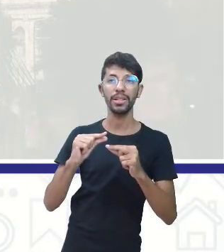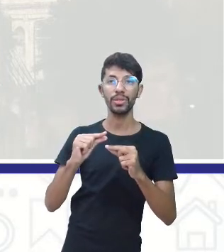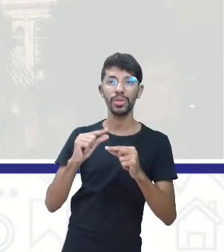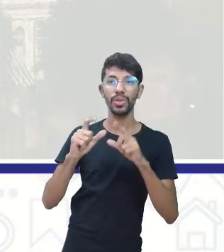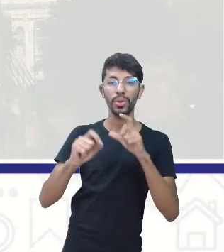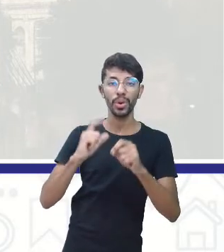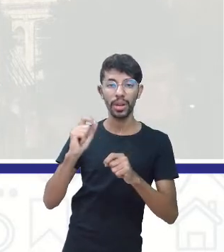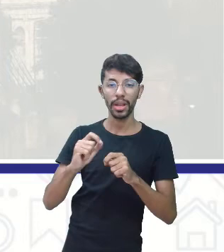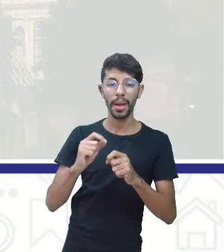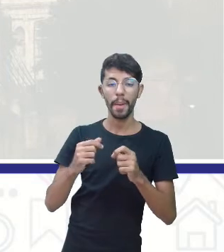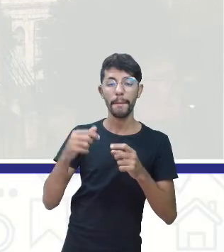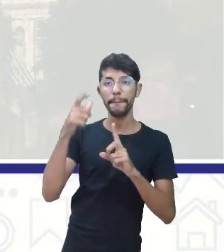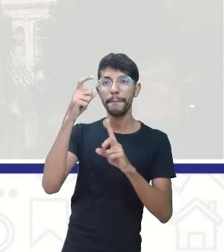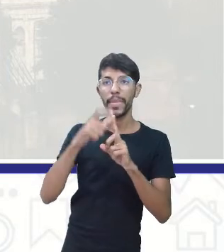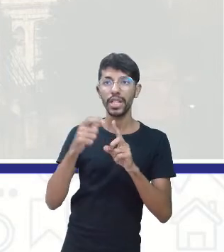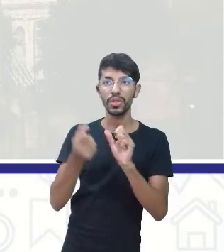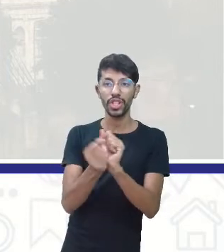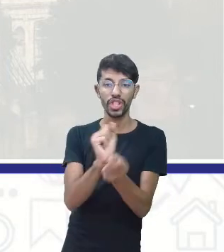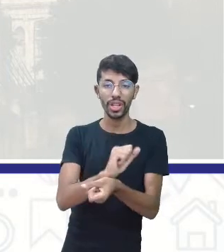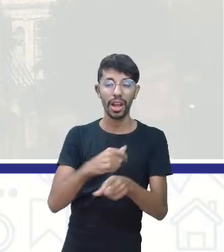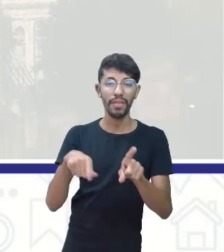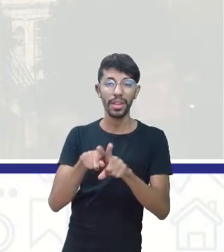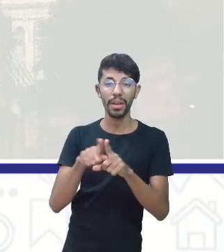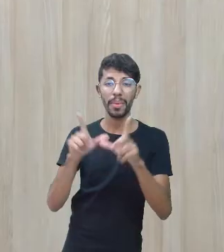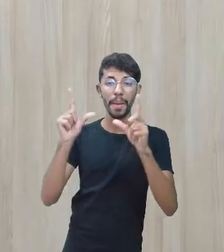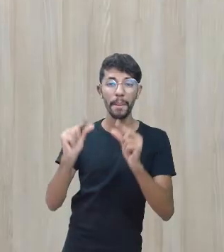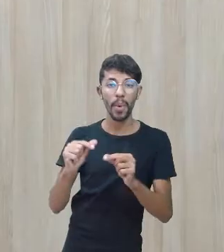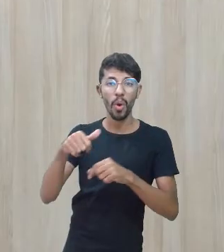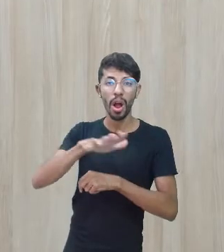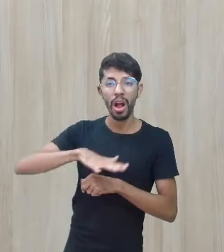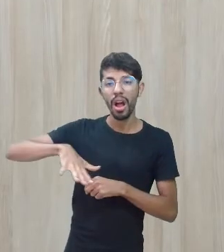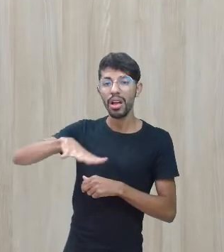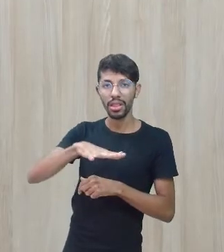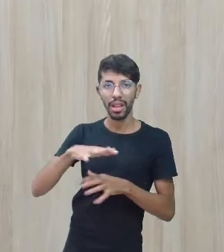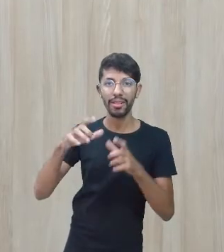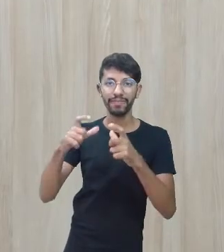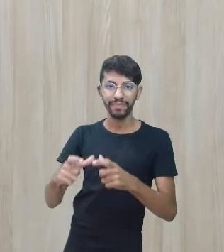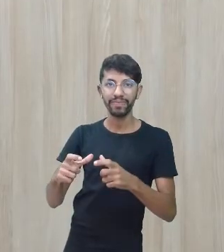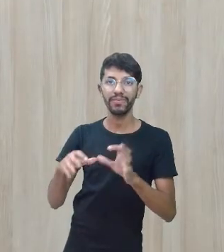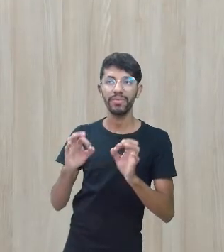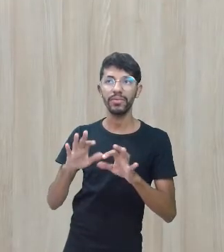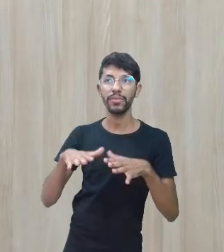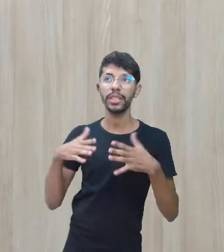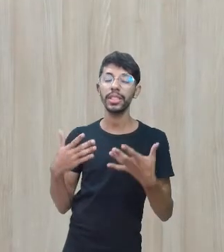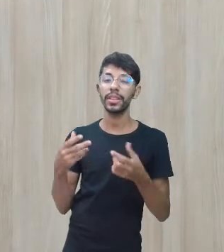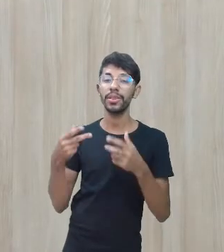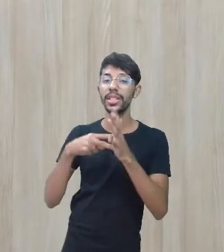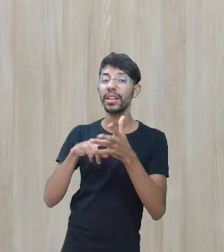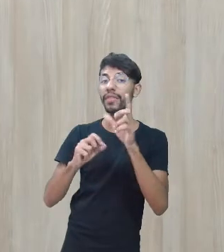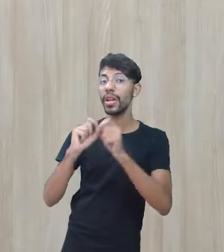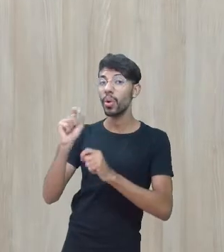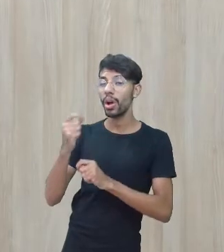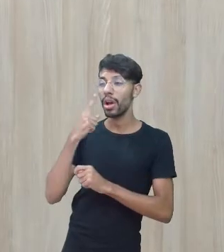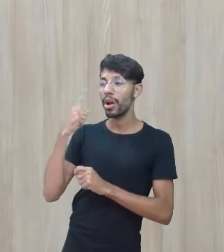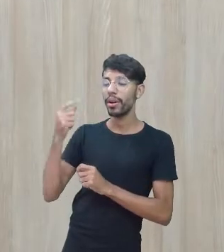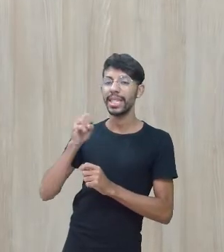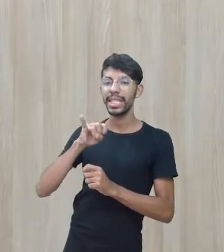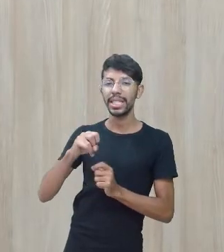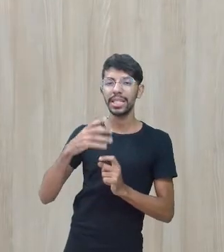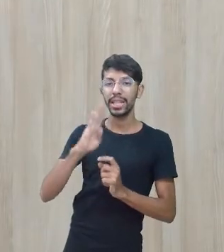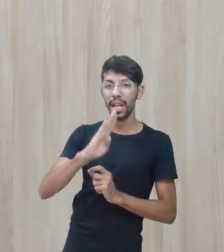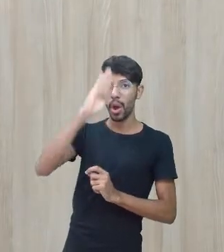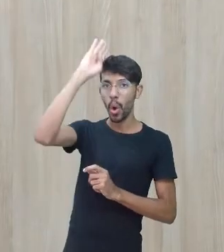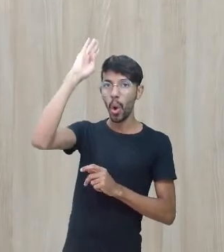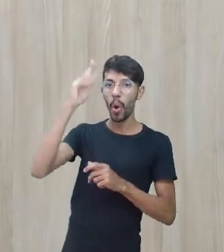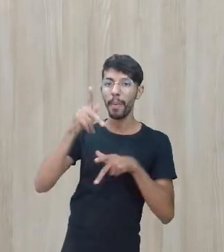seguinte, vejam só, se Roma precisava expandir, fazer guerras, e com